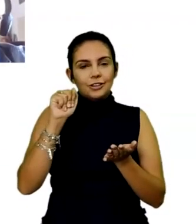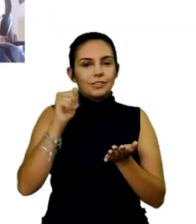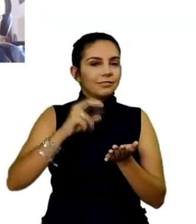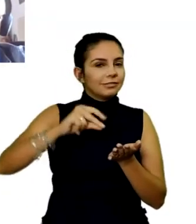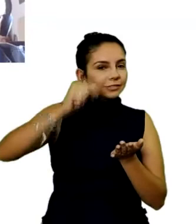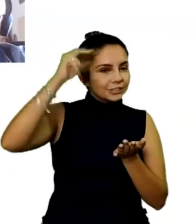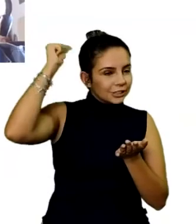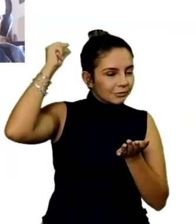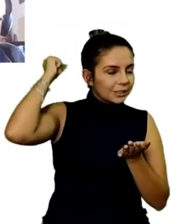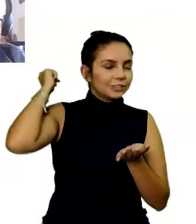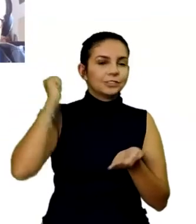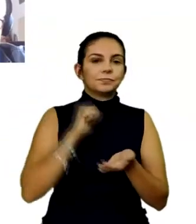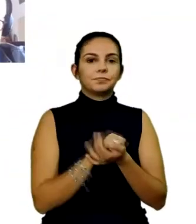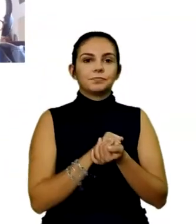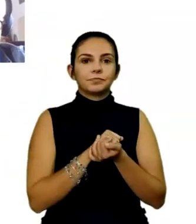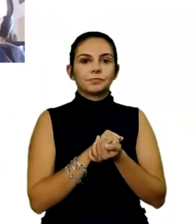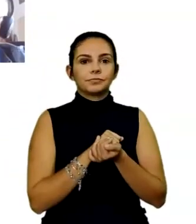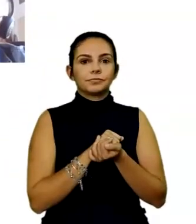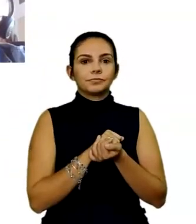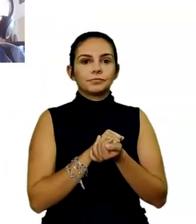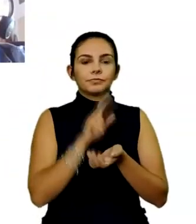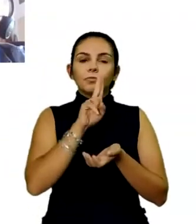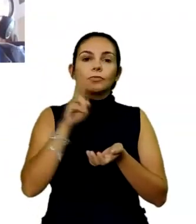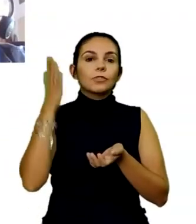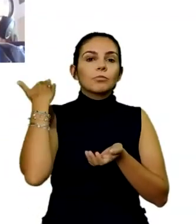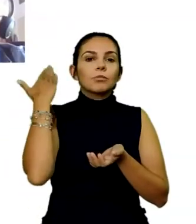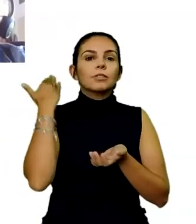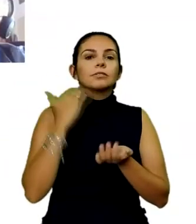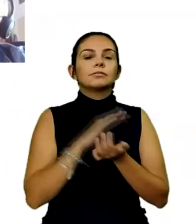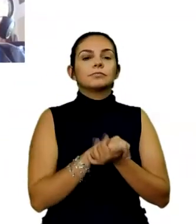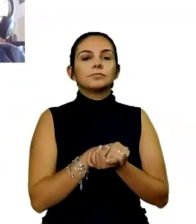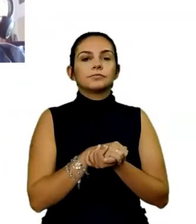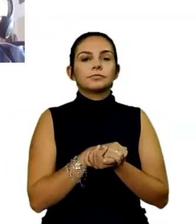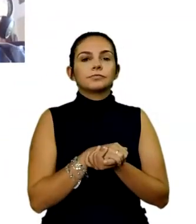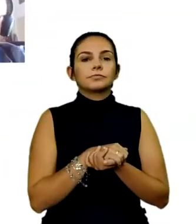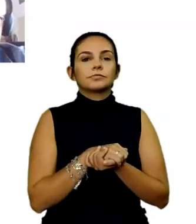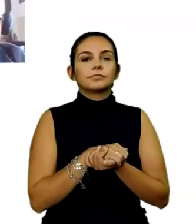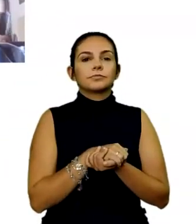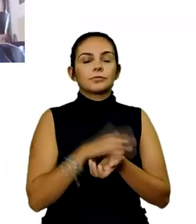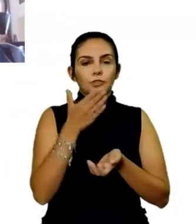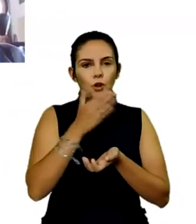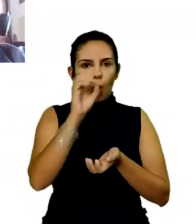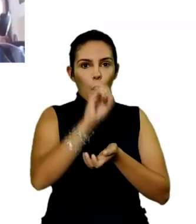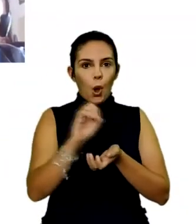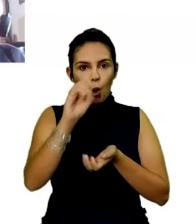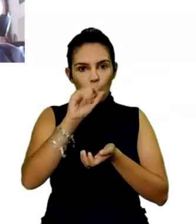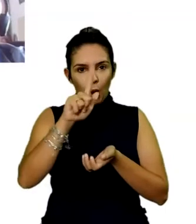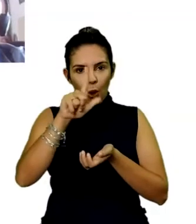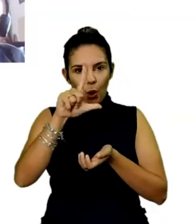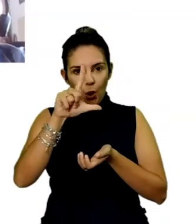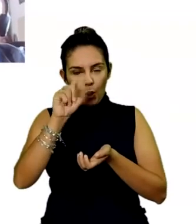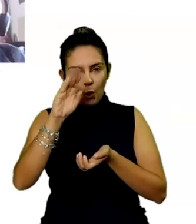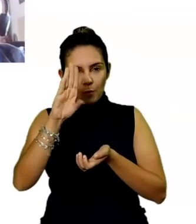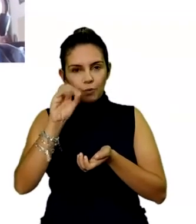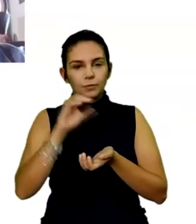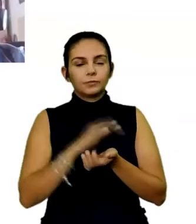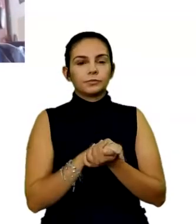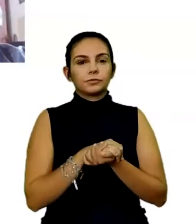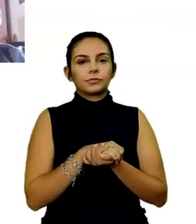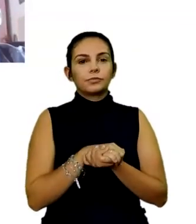editora. Antigamente era, né, como é que chamava? Hoje é a Editora Globo,